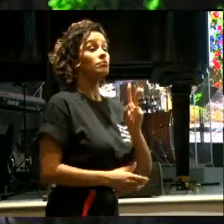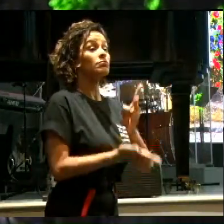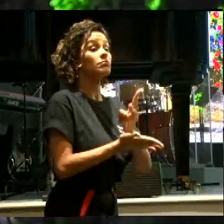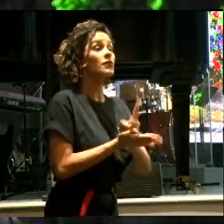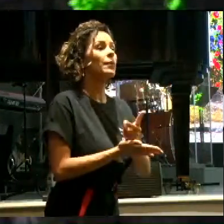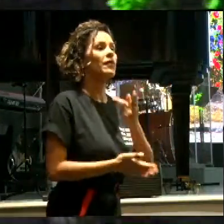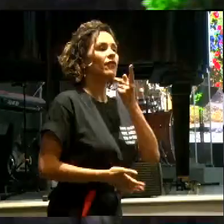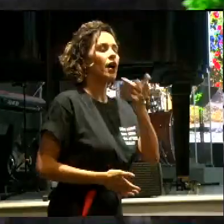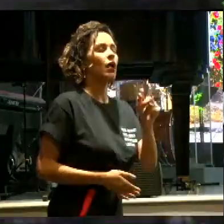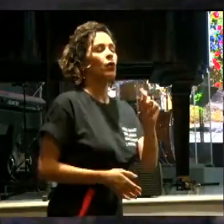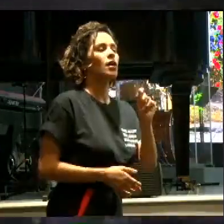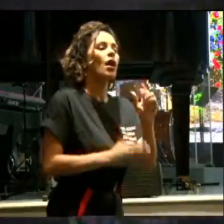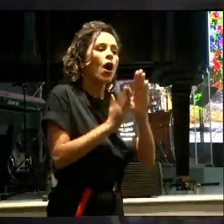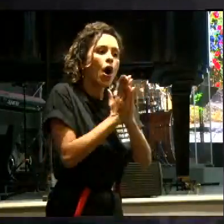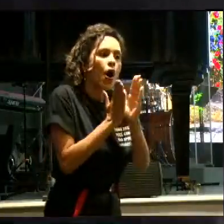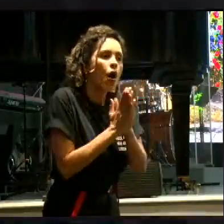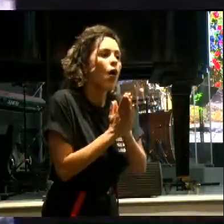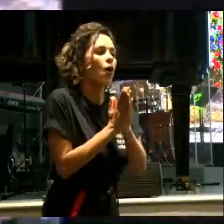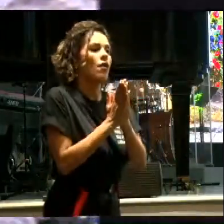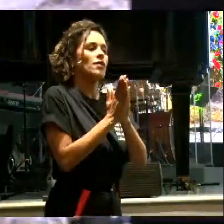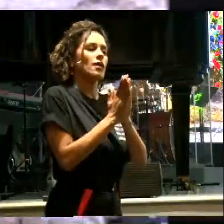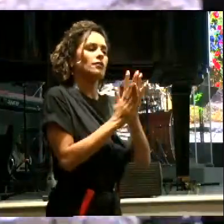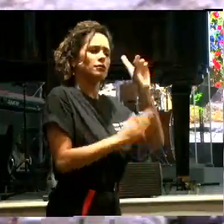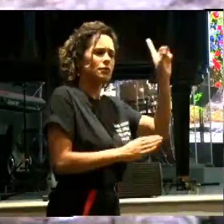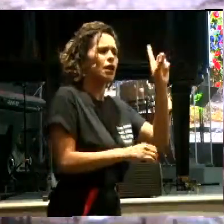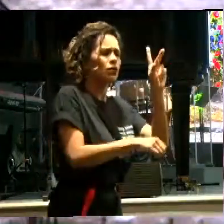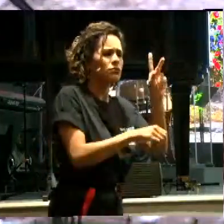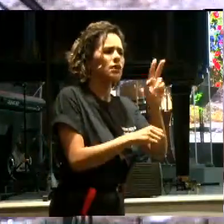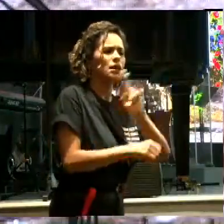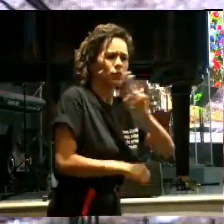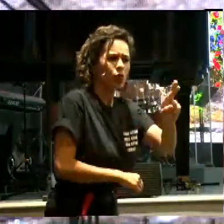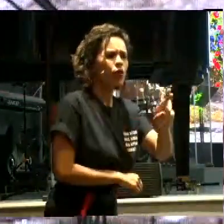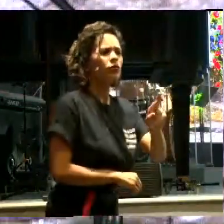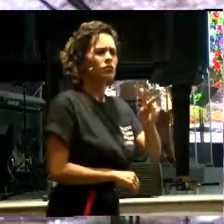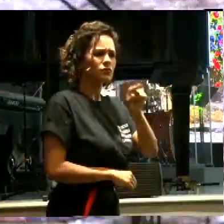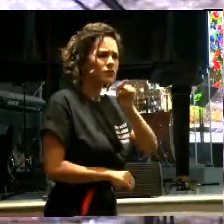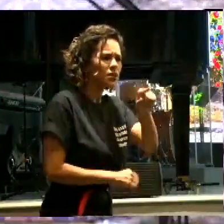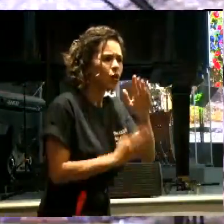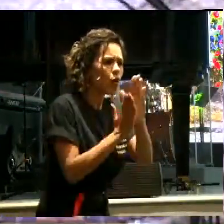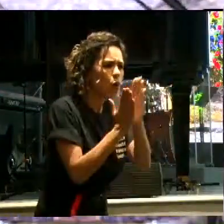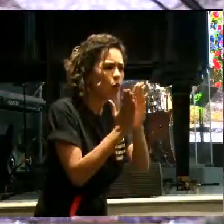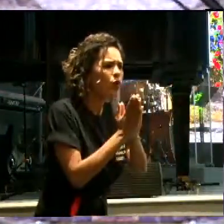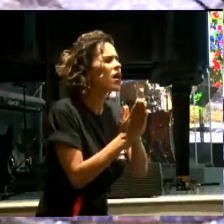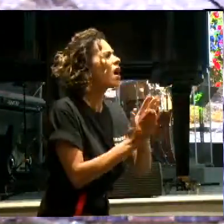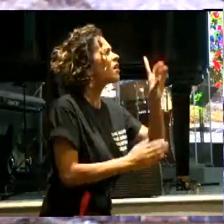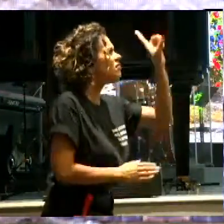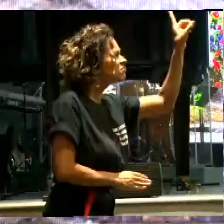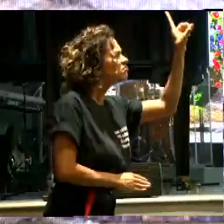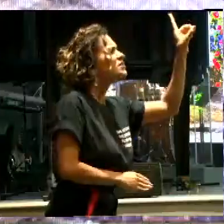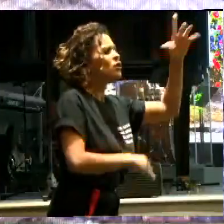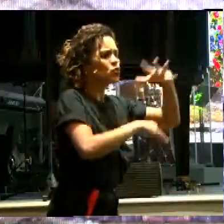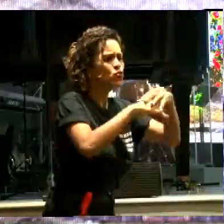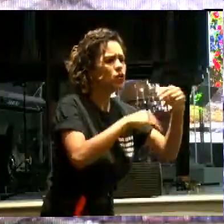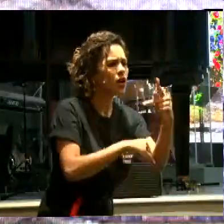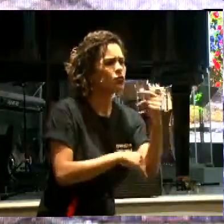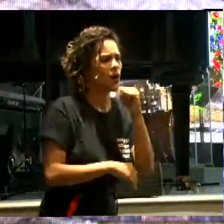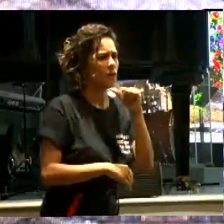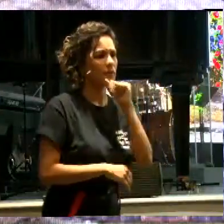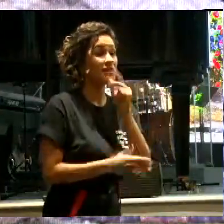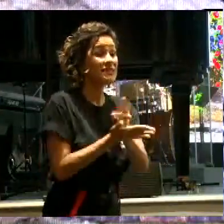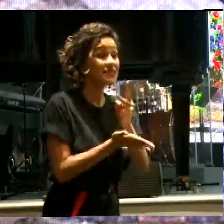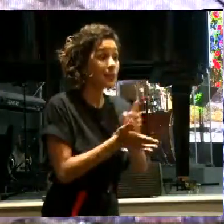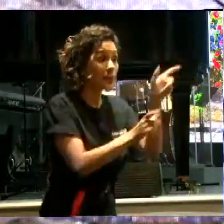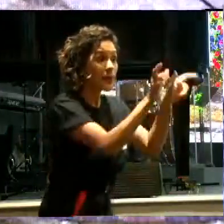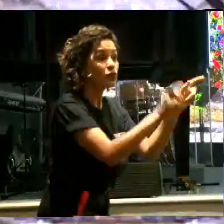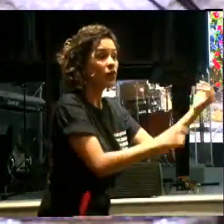falavam comigo, meu pai, minha avó, falavam comigo assim, Mary, ora porque Deus vai curar a sua mãe. Ora, porque Deus